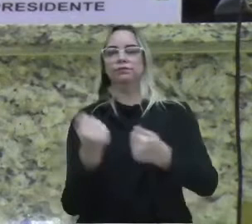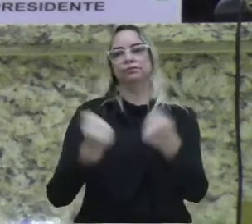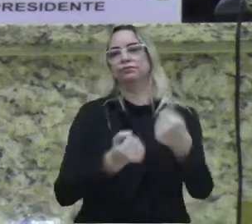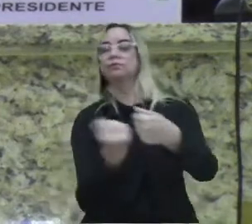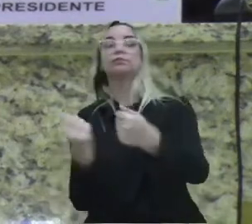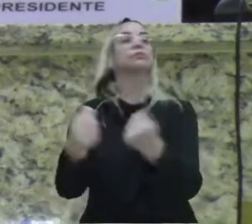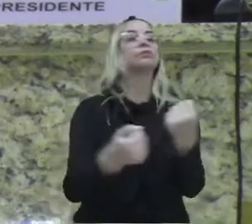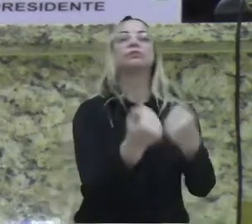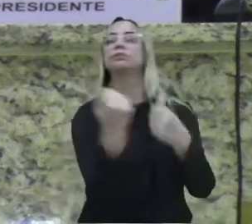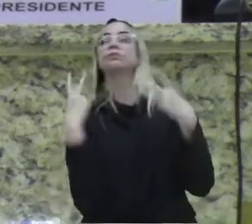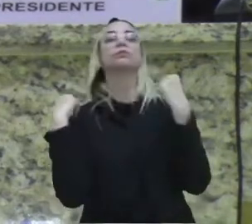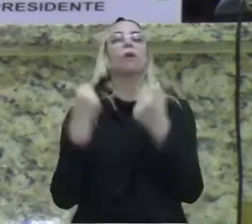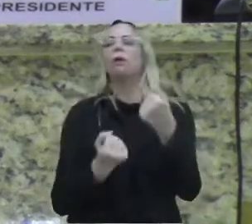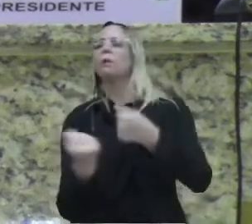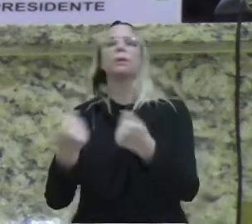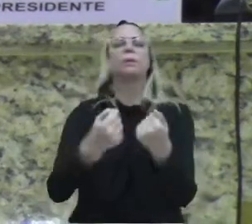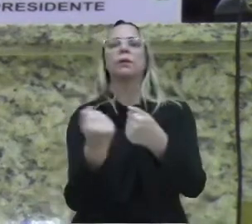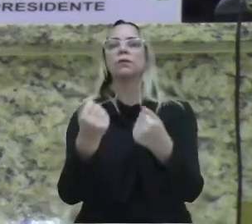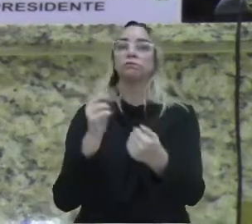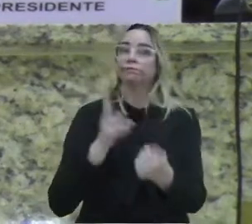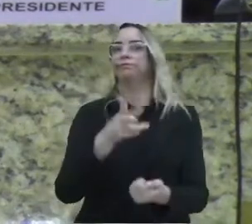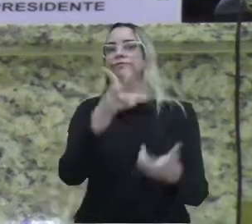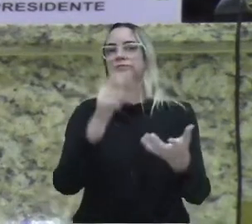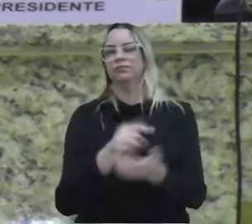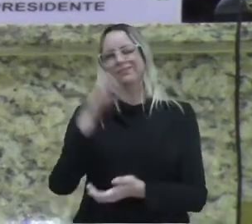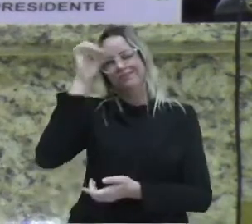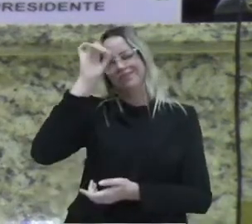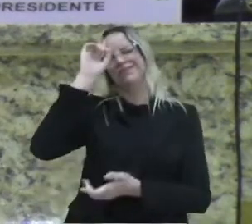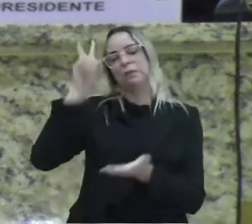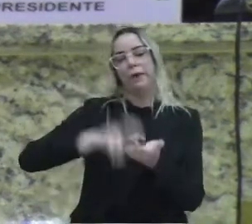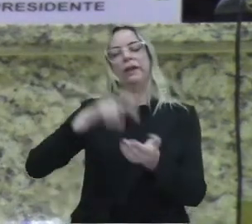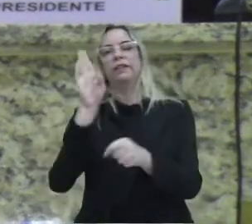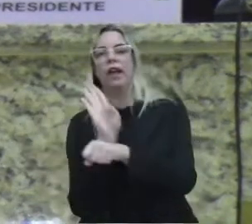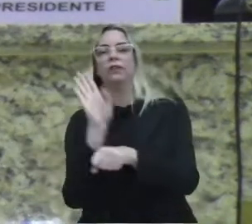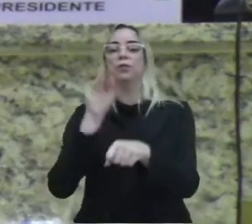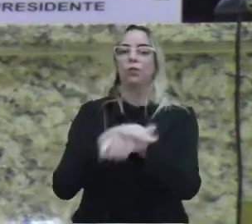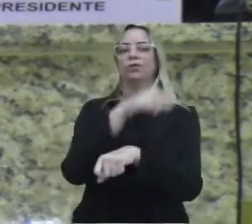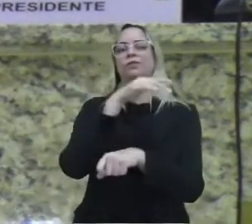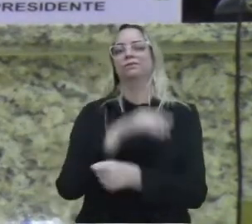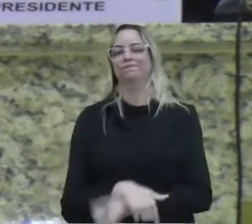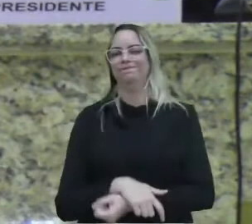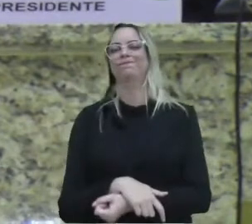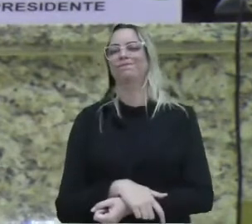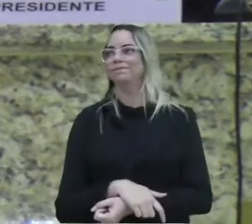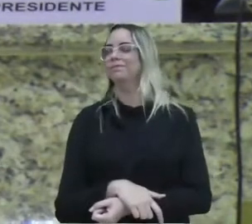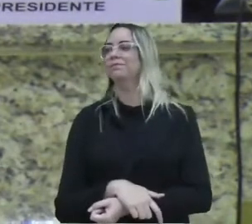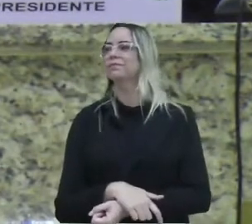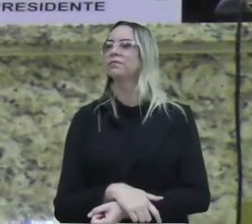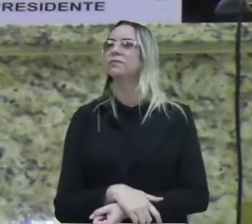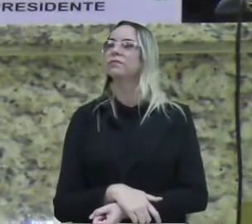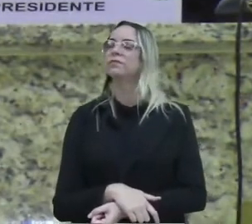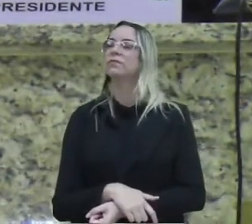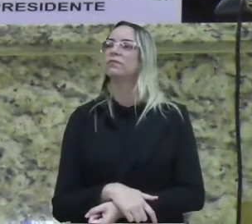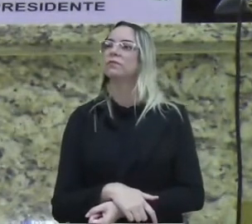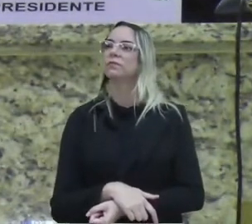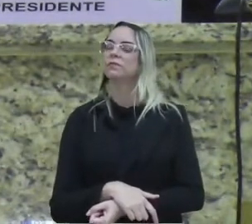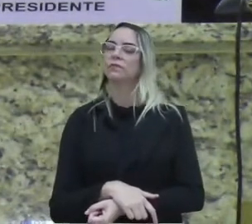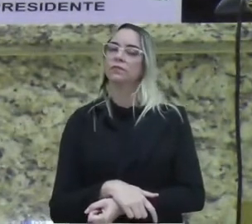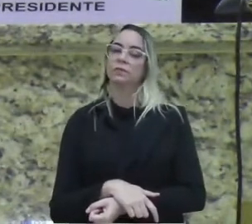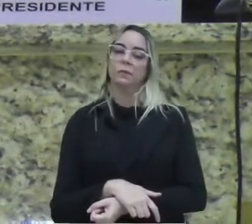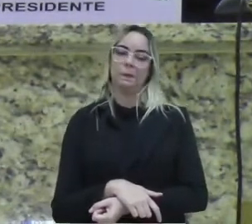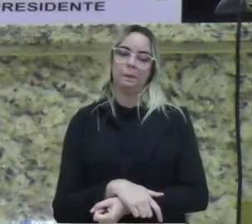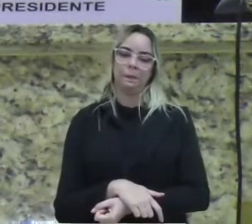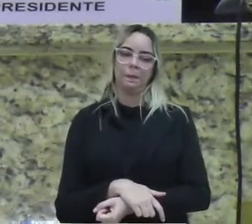Todos os dias eles estão rodando. A maioria deles roda manhã, roda tarde, roda noite. Então, a tendência é que